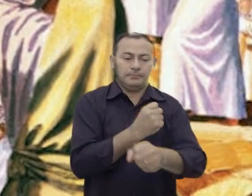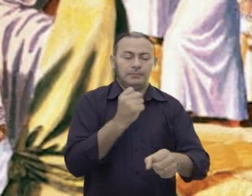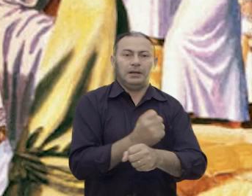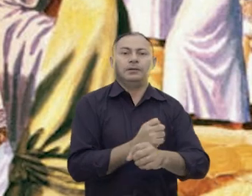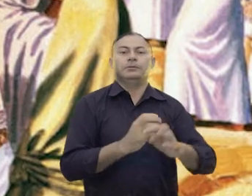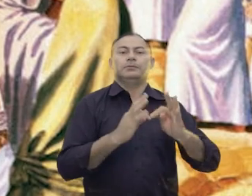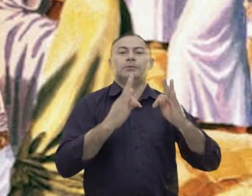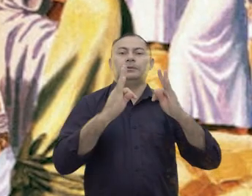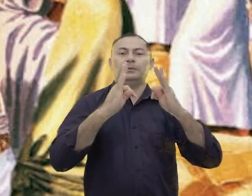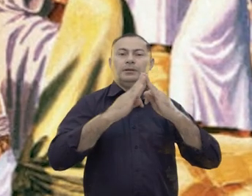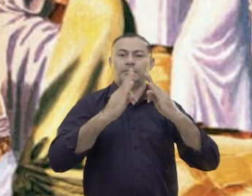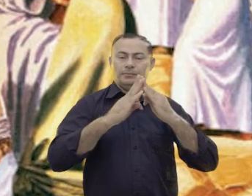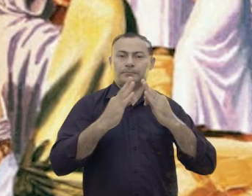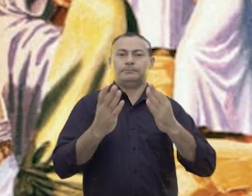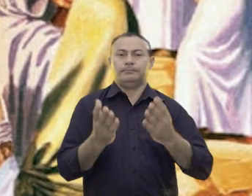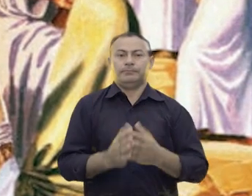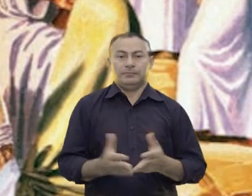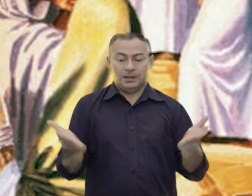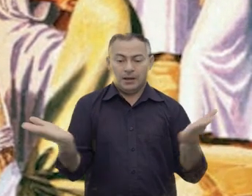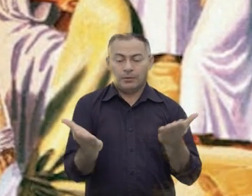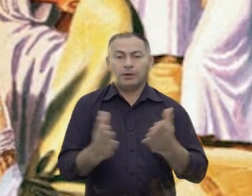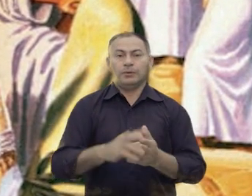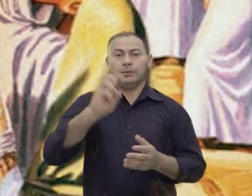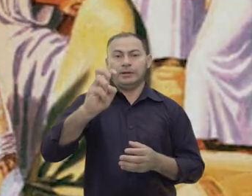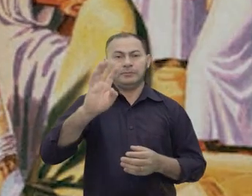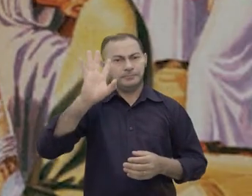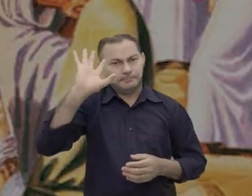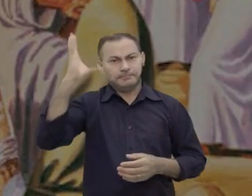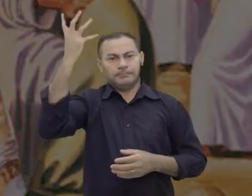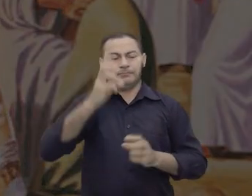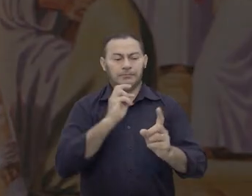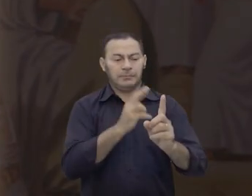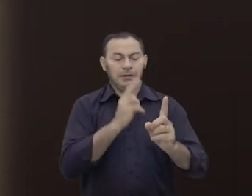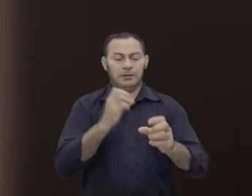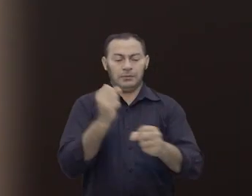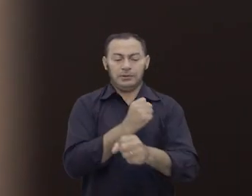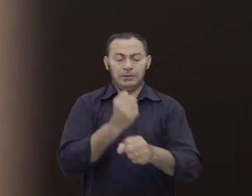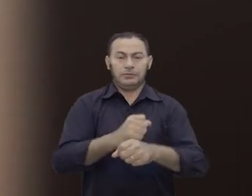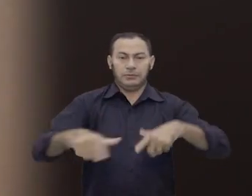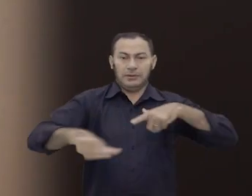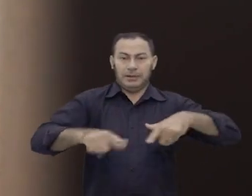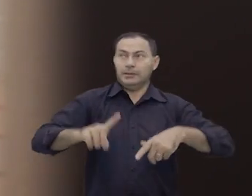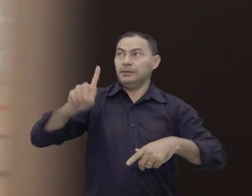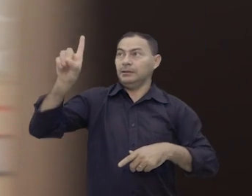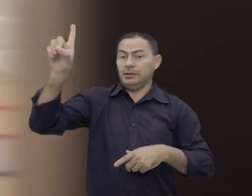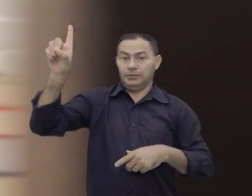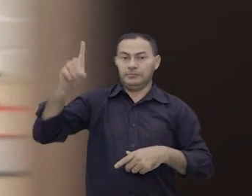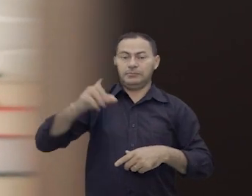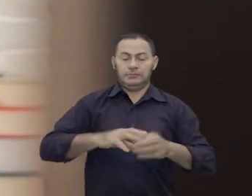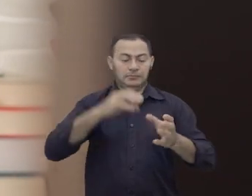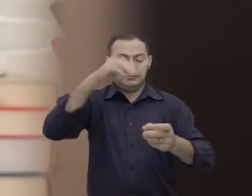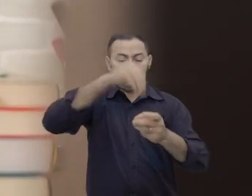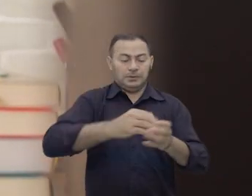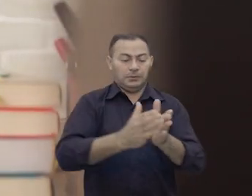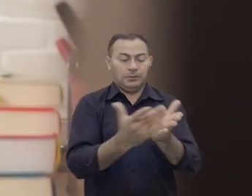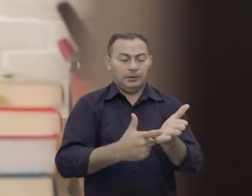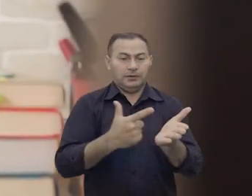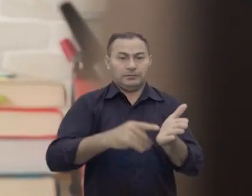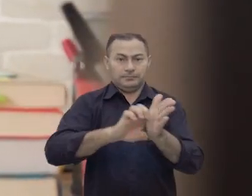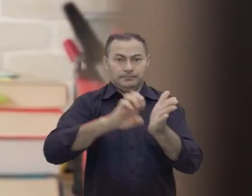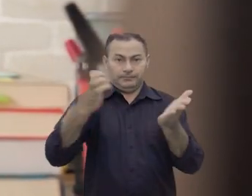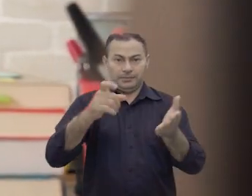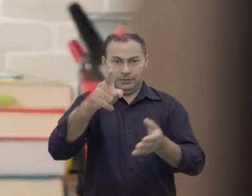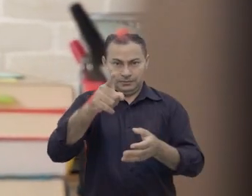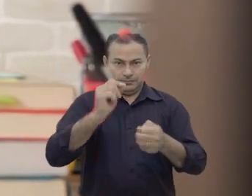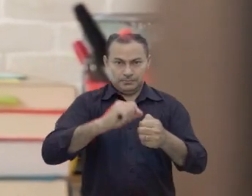necessário para a reconstrução do templo. E agora o quinto princípio referente à obra de Deus presente no livro de